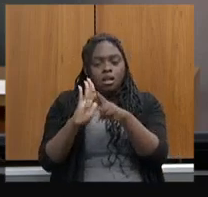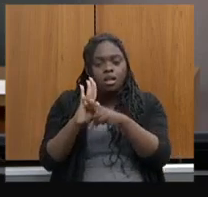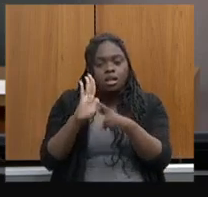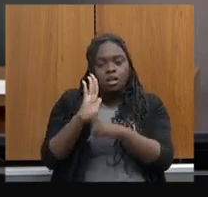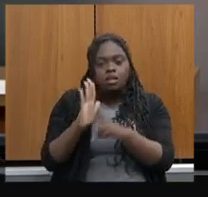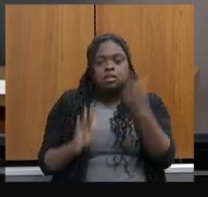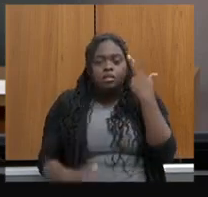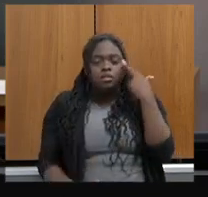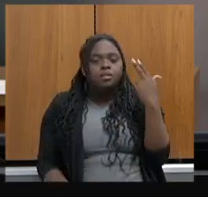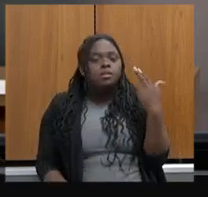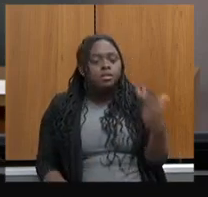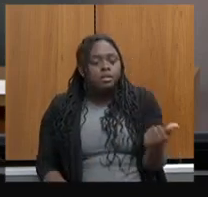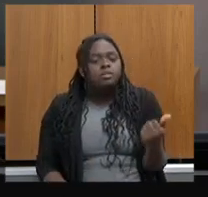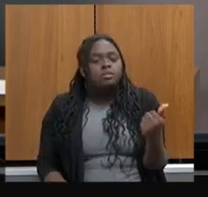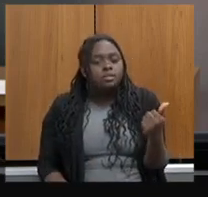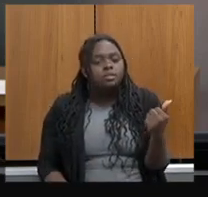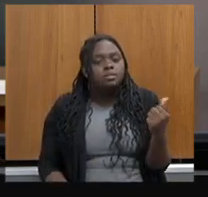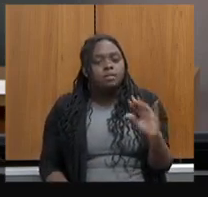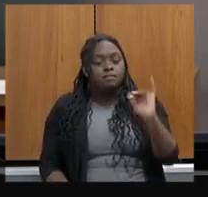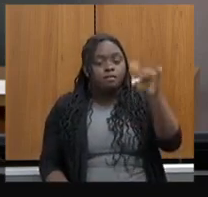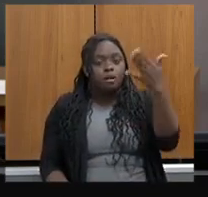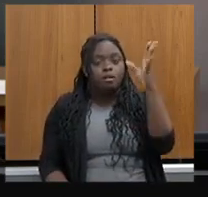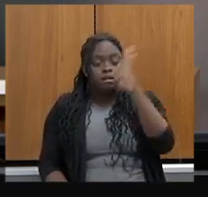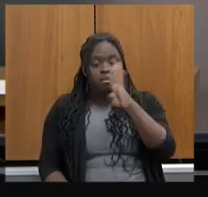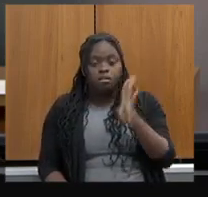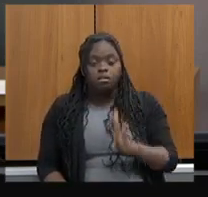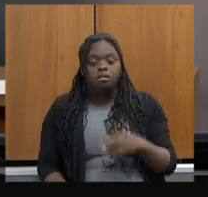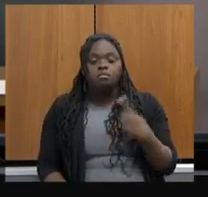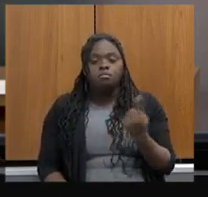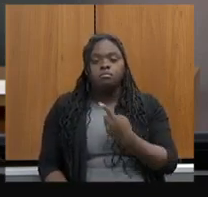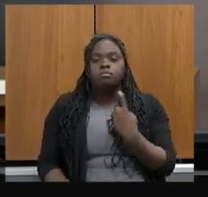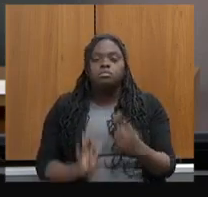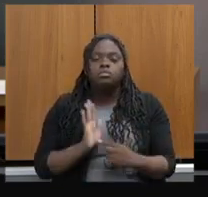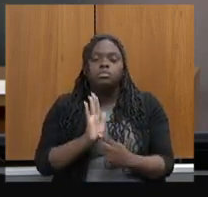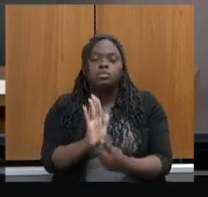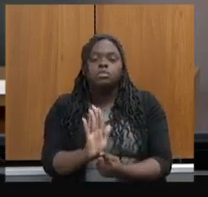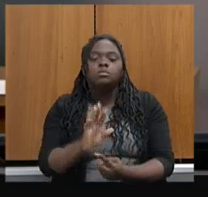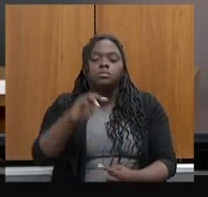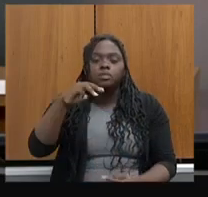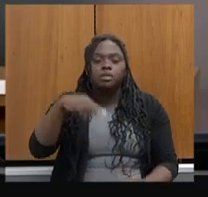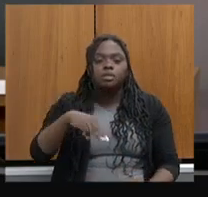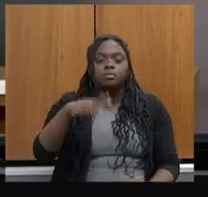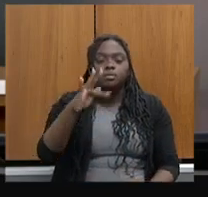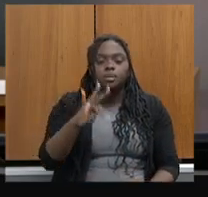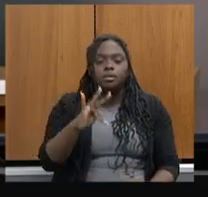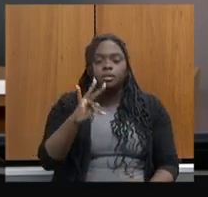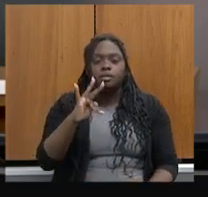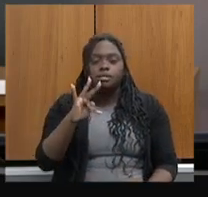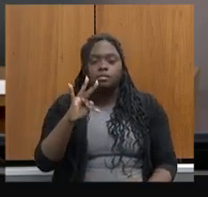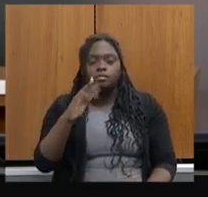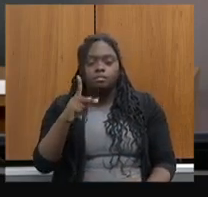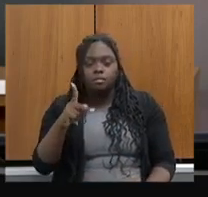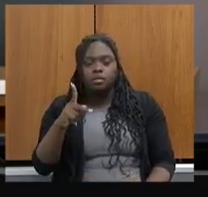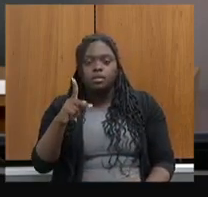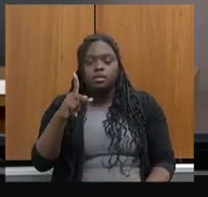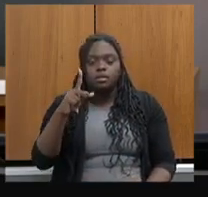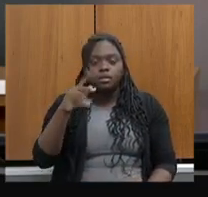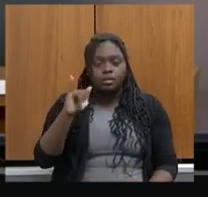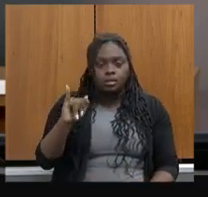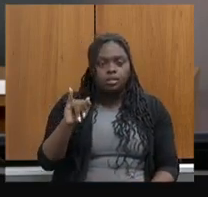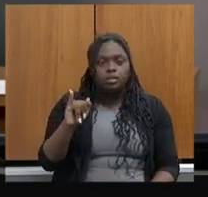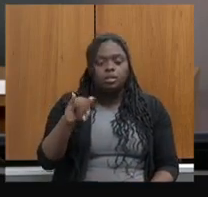normatizações internacionais como a gente coloca aqui nfpi 20 ou nfp 92